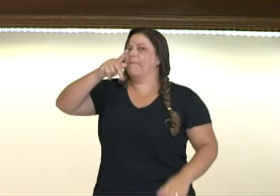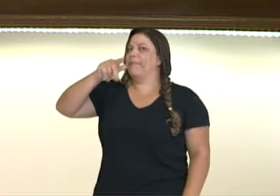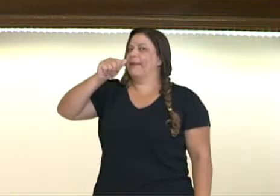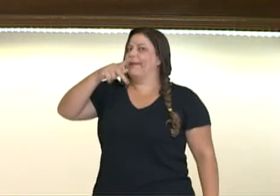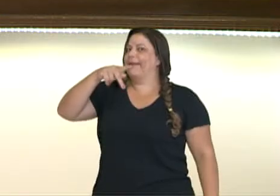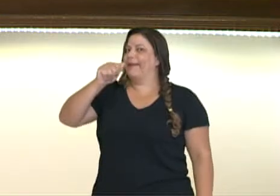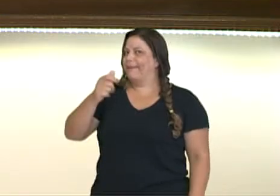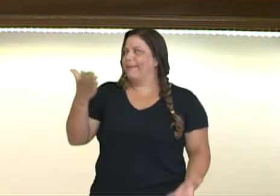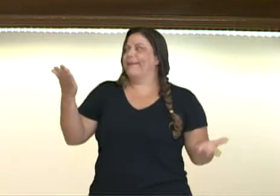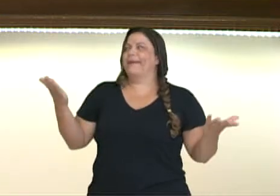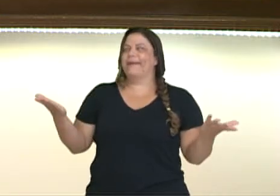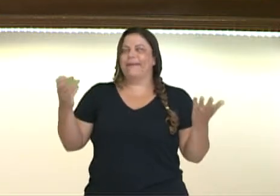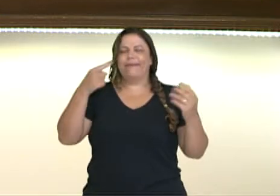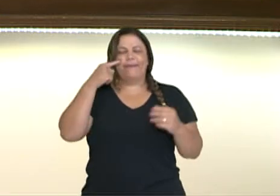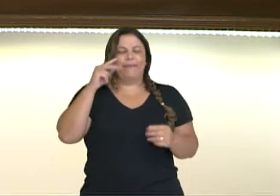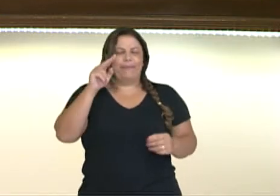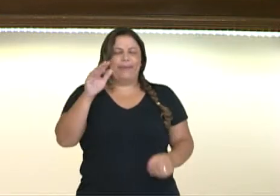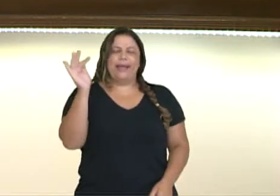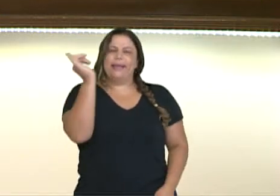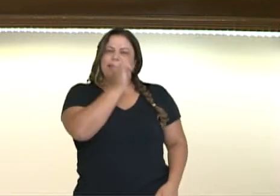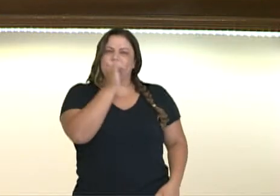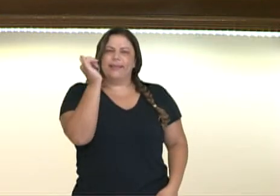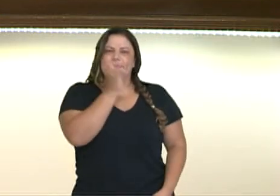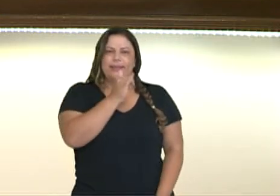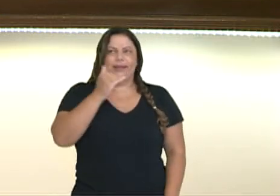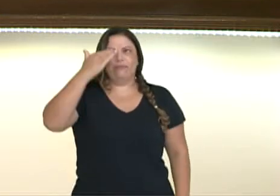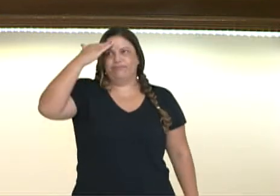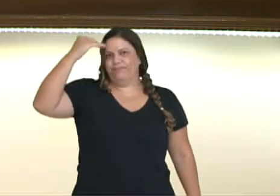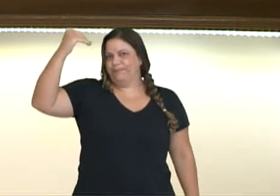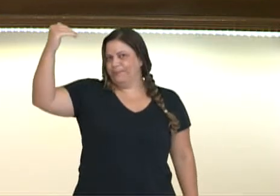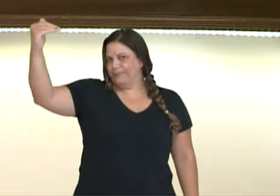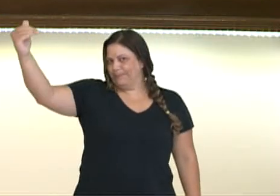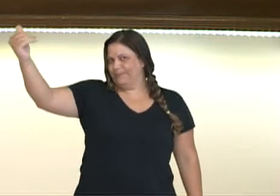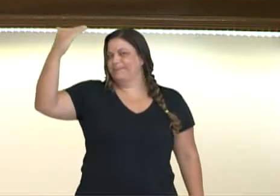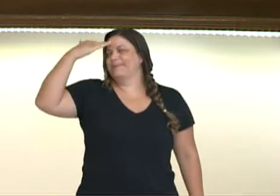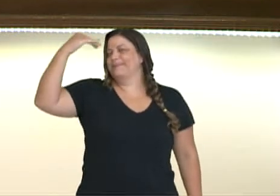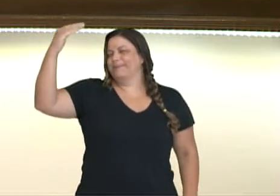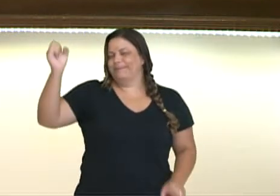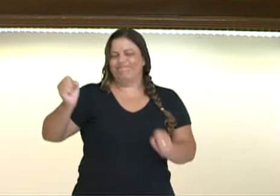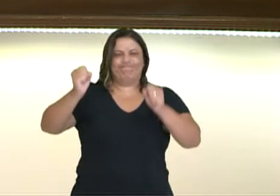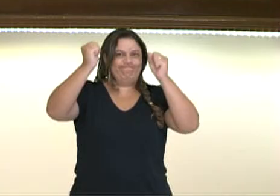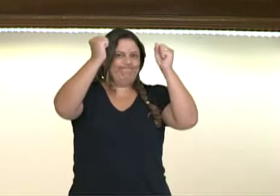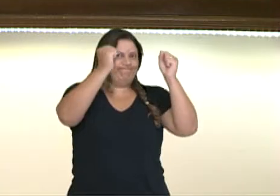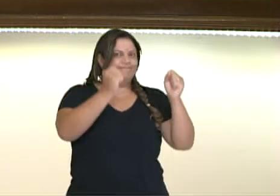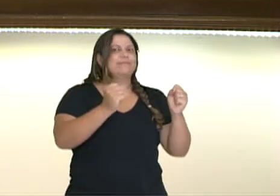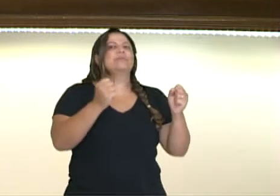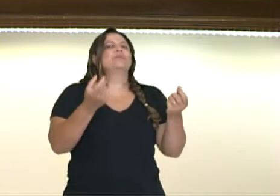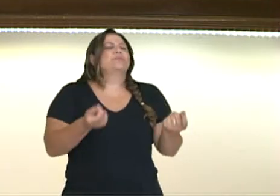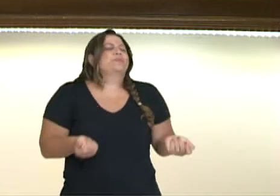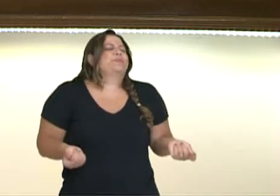família Medici em Florença, ela era muito, mas muito poderosa, né? Então